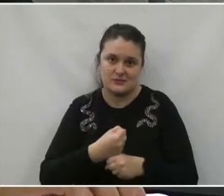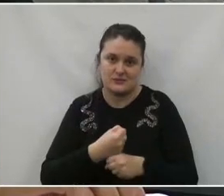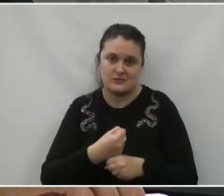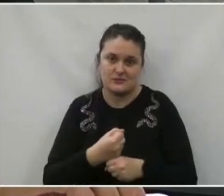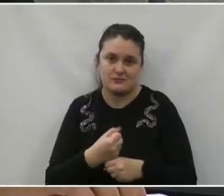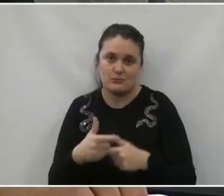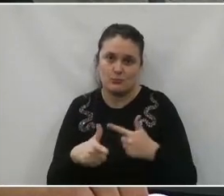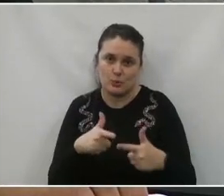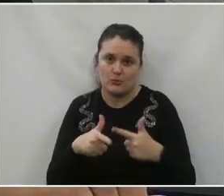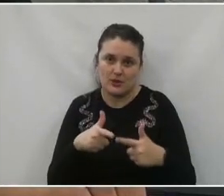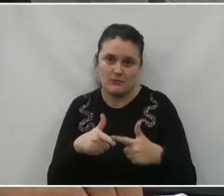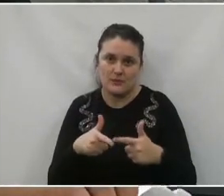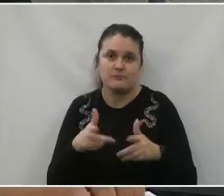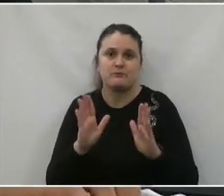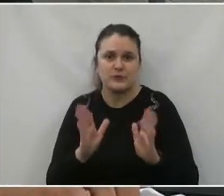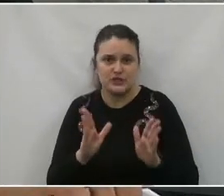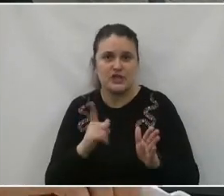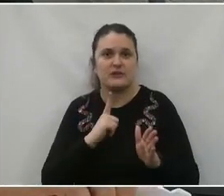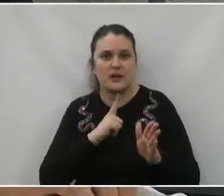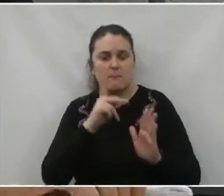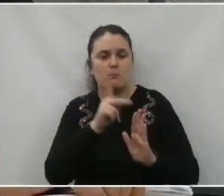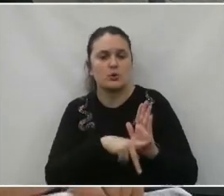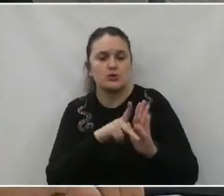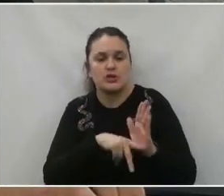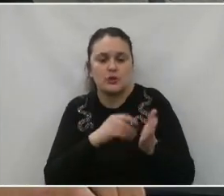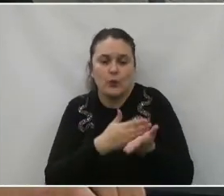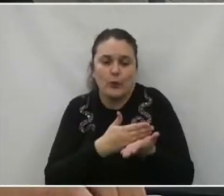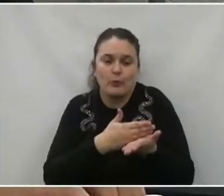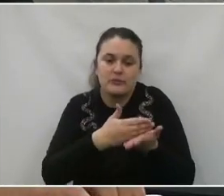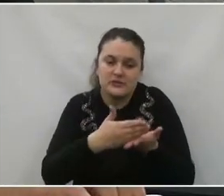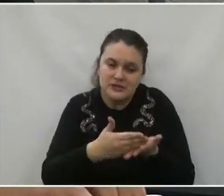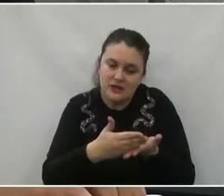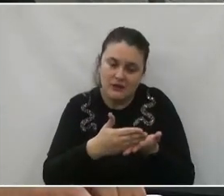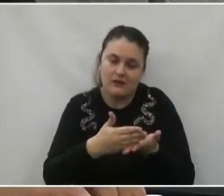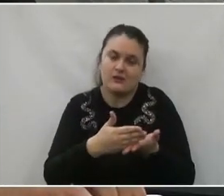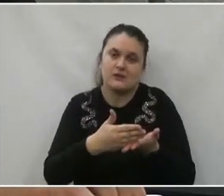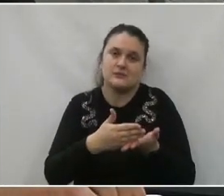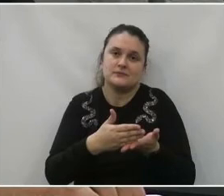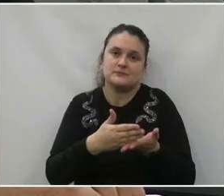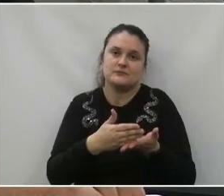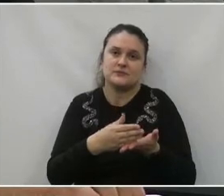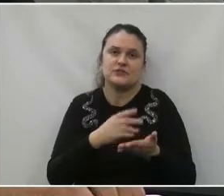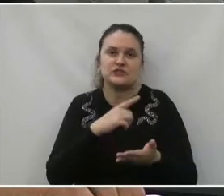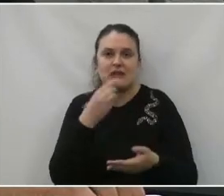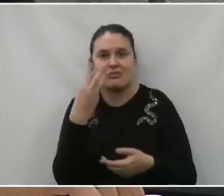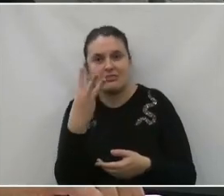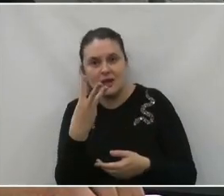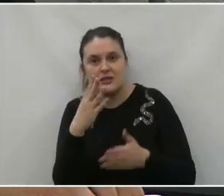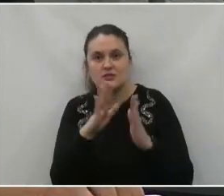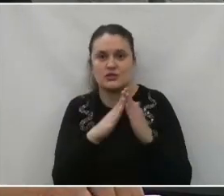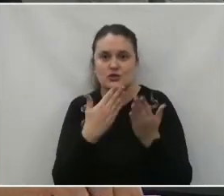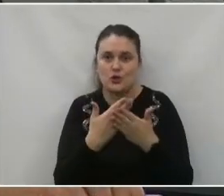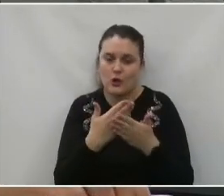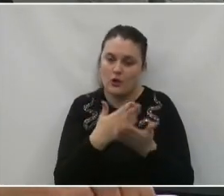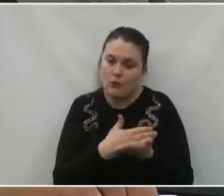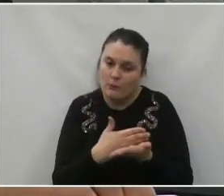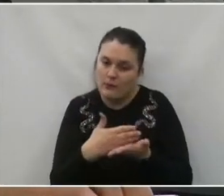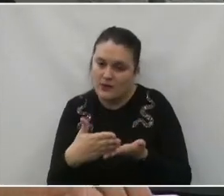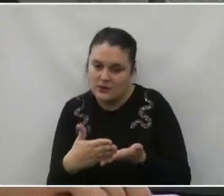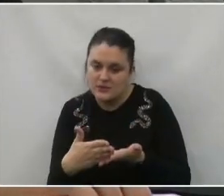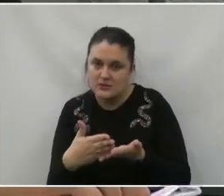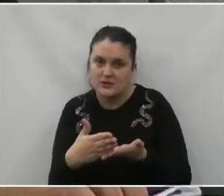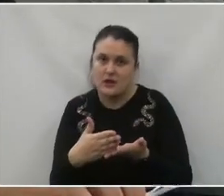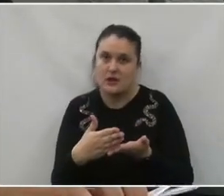programado. Já tínhamos ali um projeto piloto iniciado, né, com 3 escolas, uma